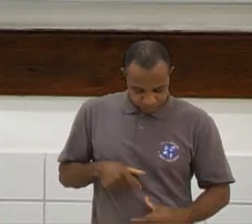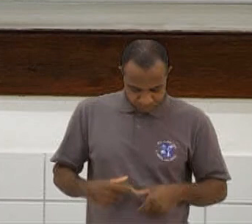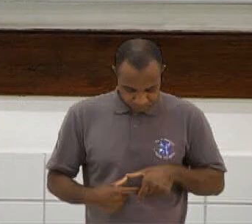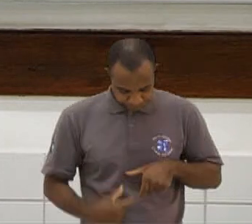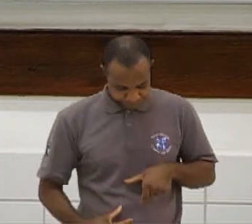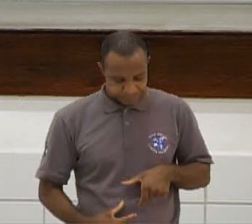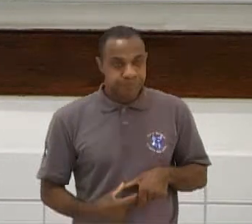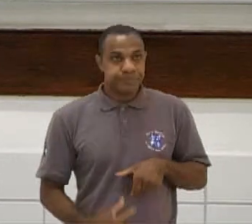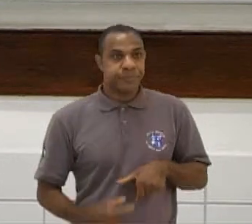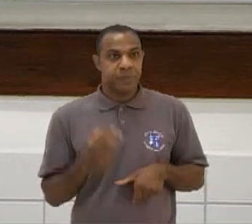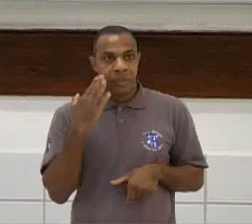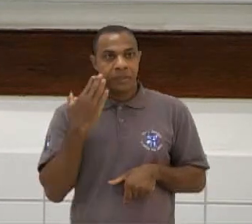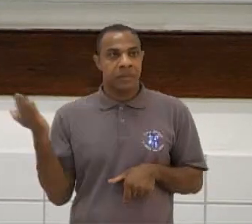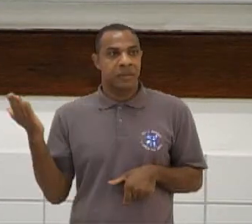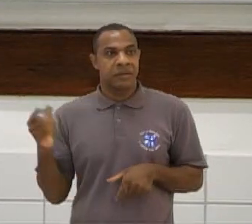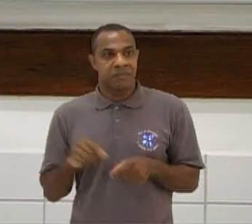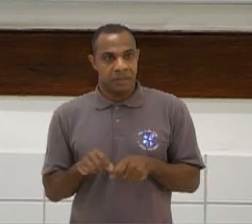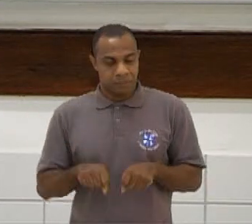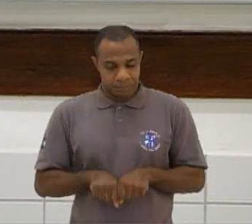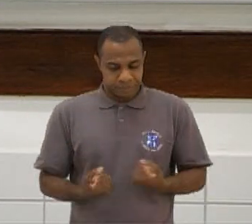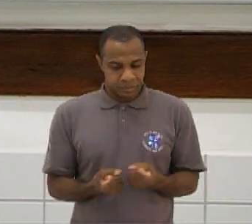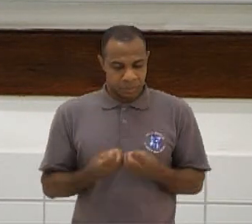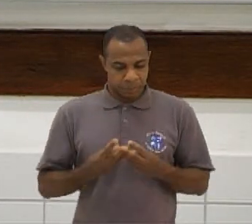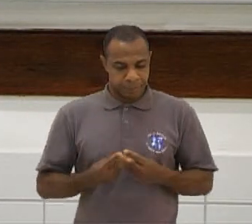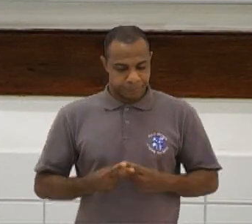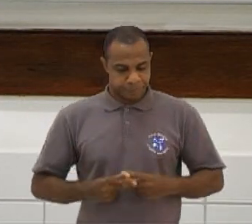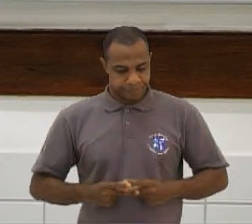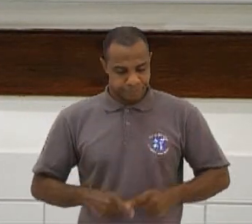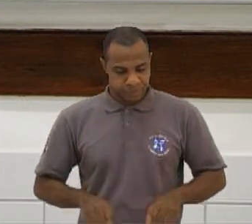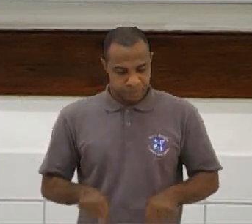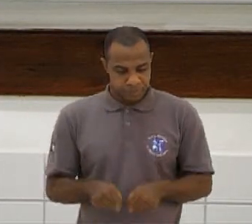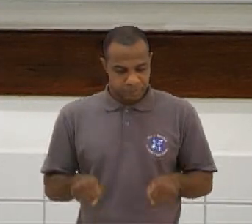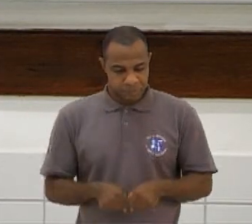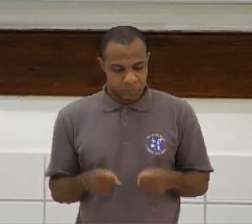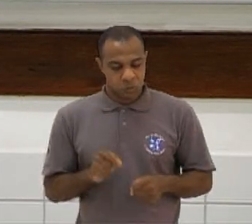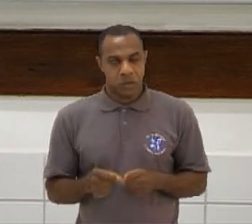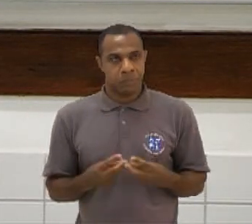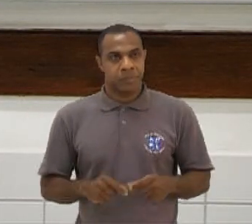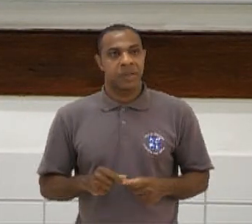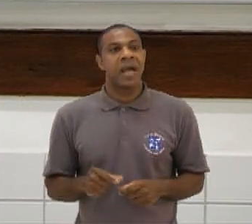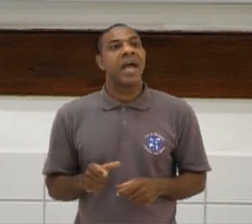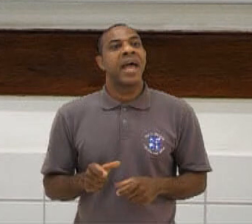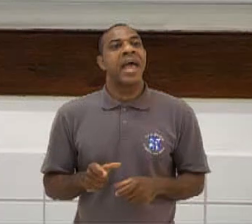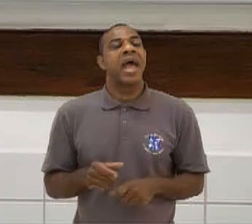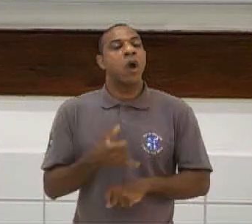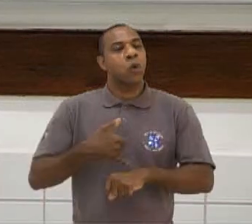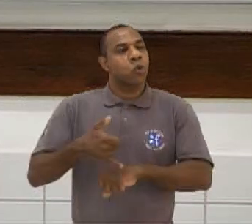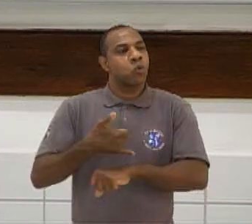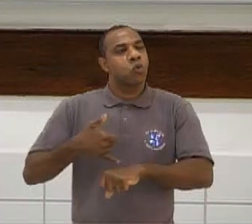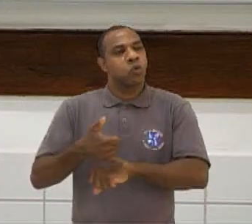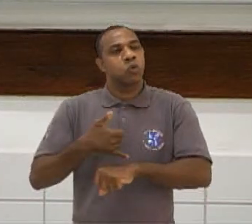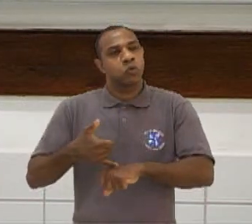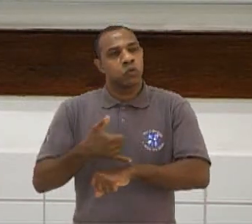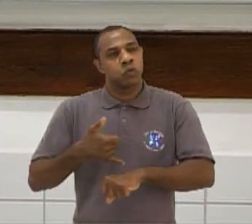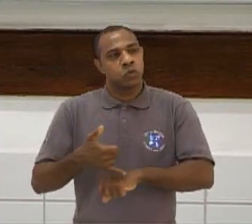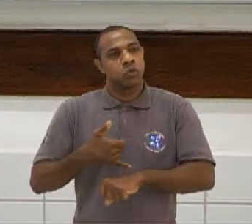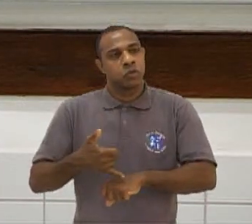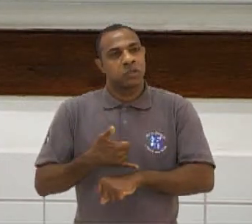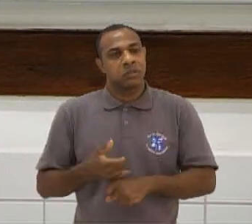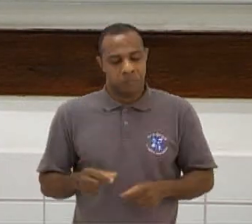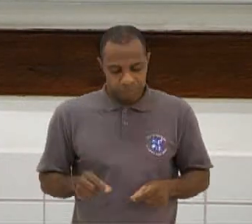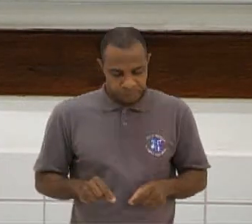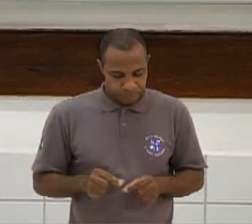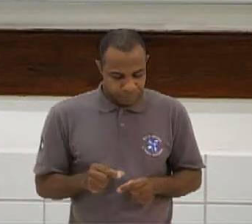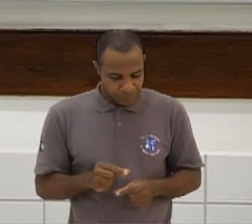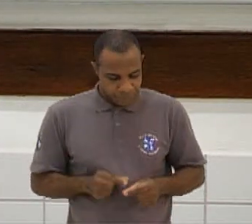vai emulsionar, vai quebrar, vai dissolver essas partículas de gordura em célulazinhas, em pedacinhos